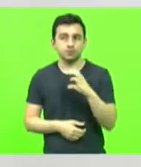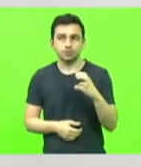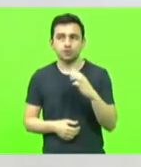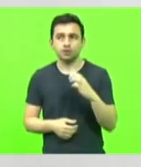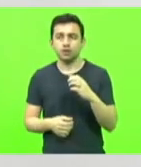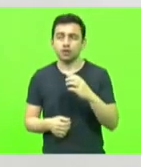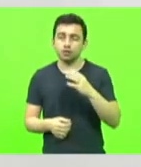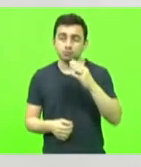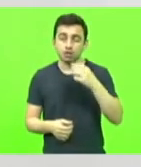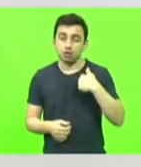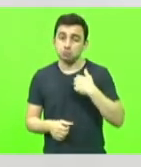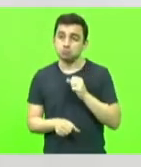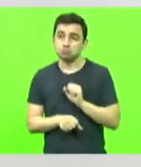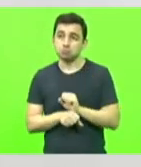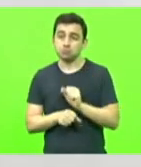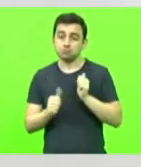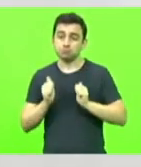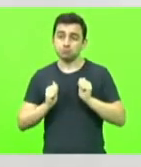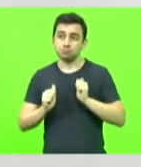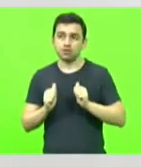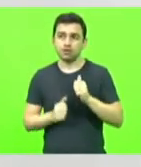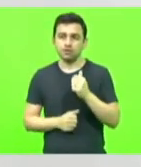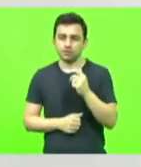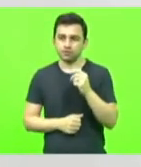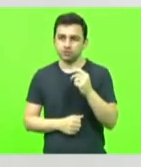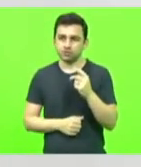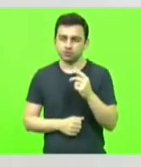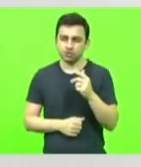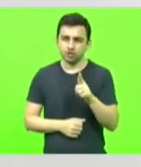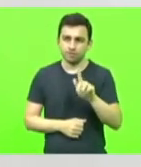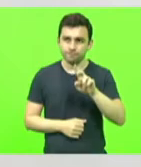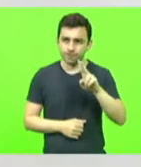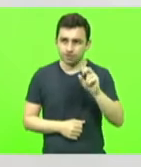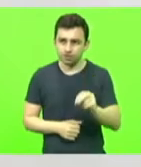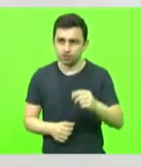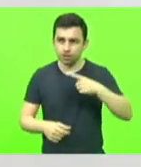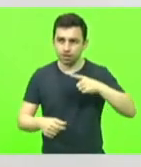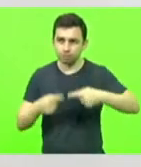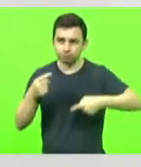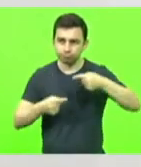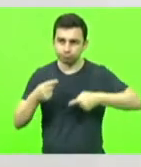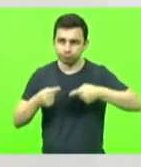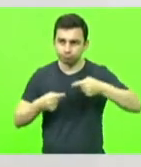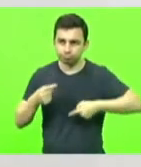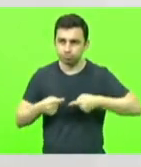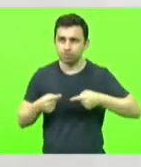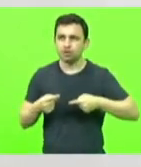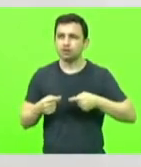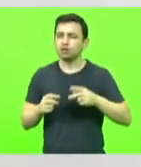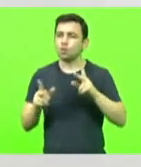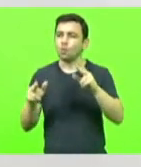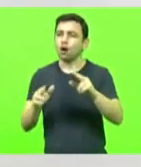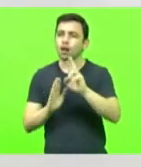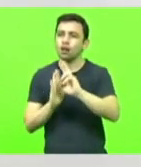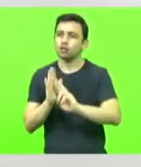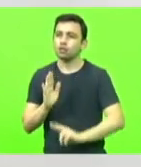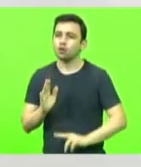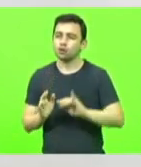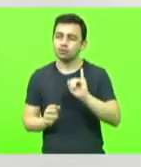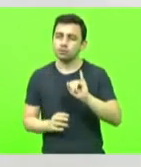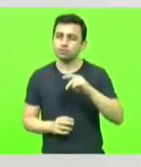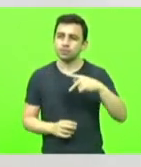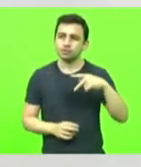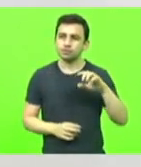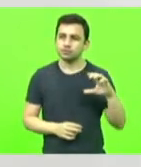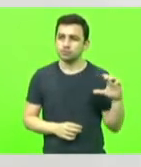as excursões do G20, do COP26, assim como o último relatório do IPCC, onde